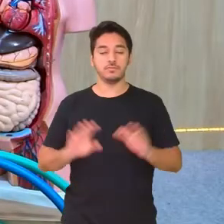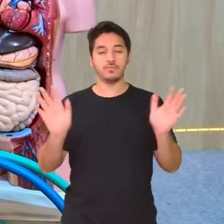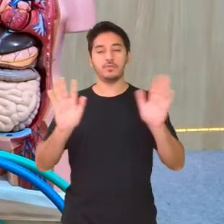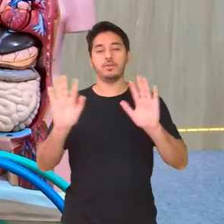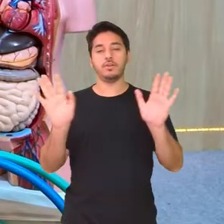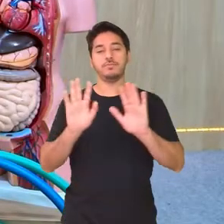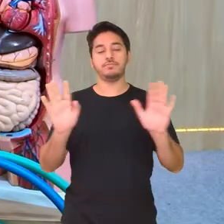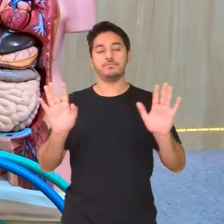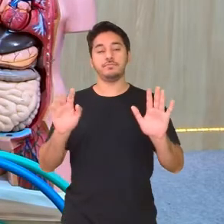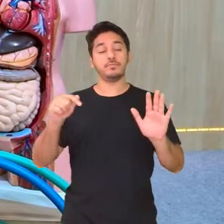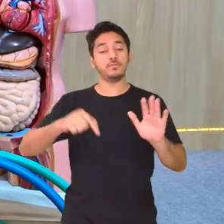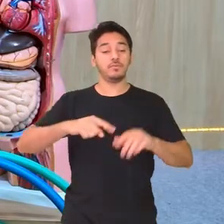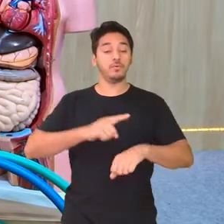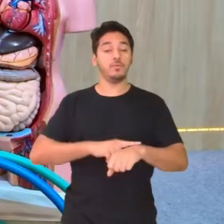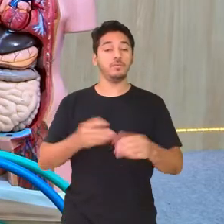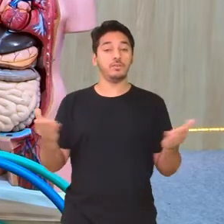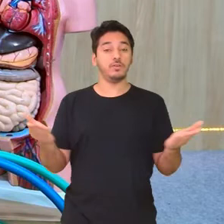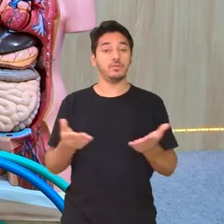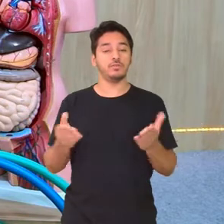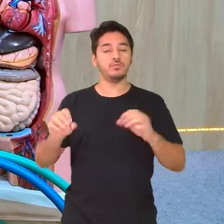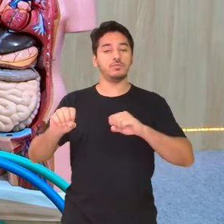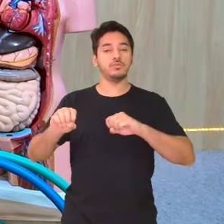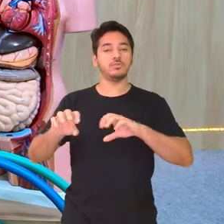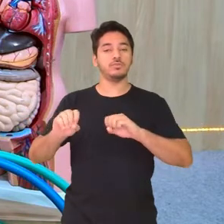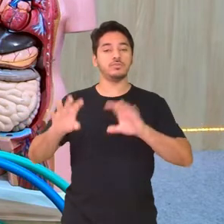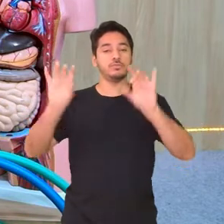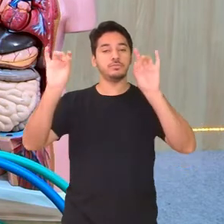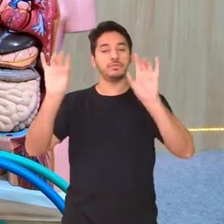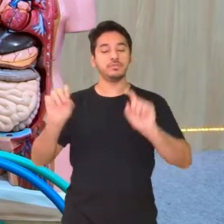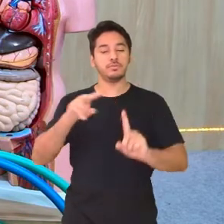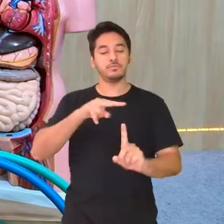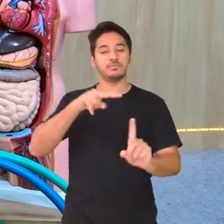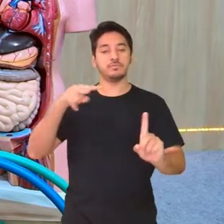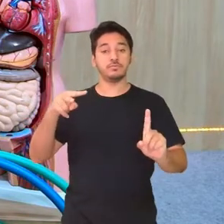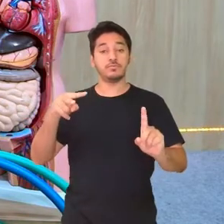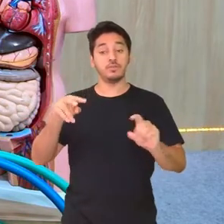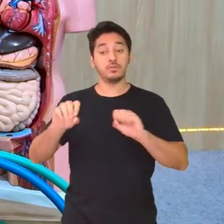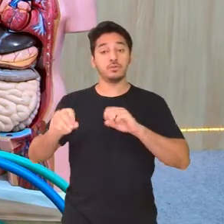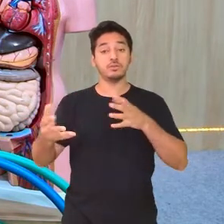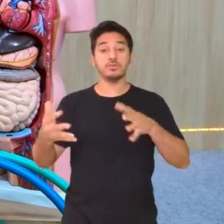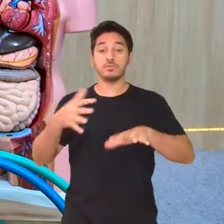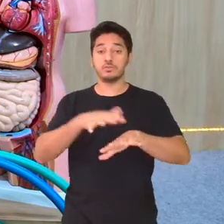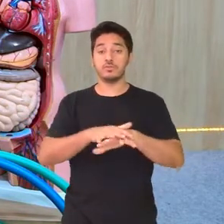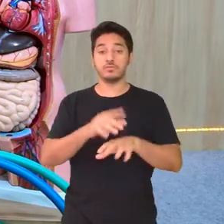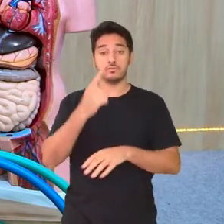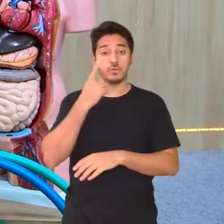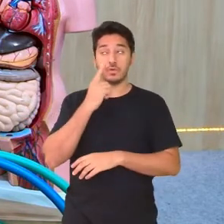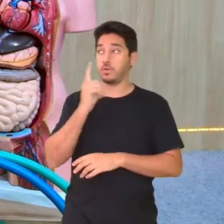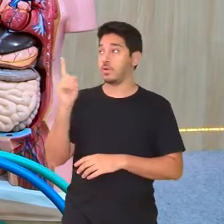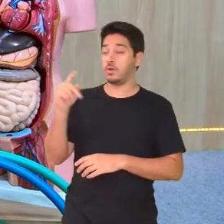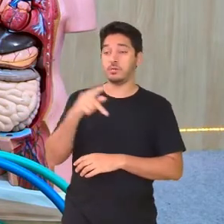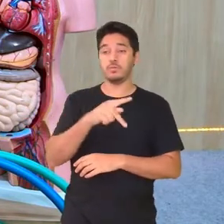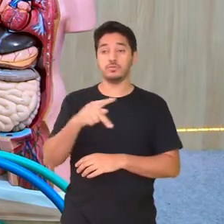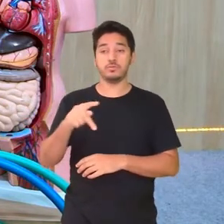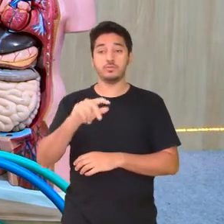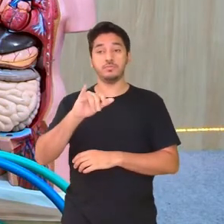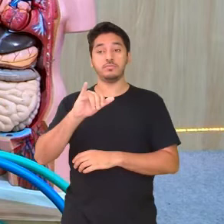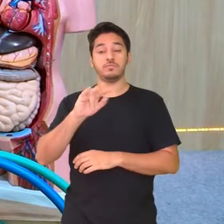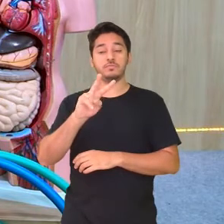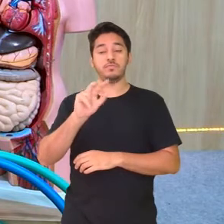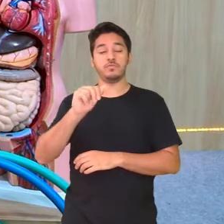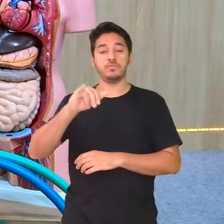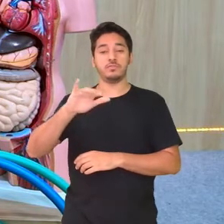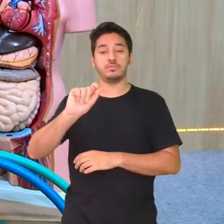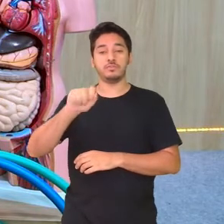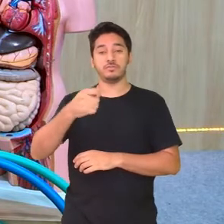Olá, estamos no nosso momento da educação especial na perspectiva da educação inclusiva. Eu sou a professora Ivânia França e